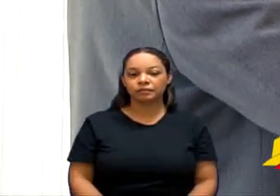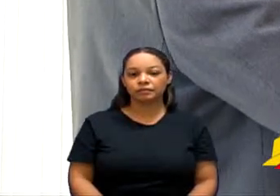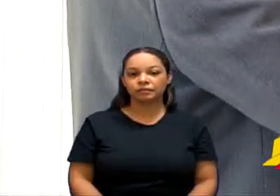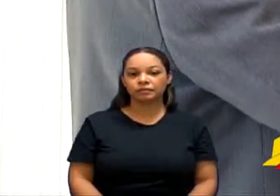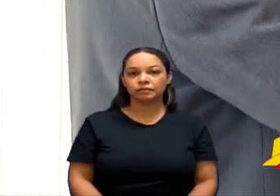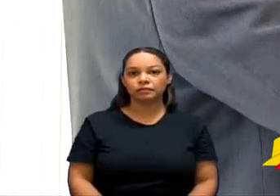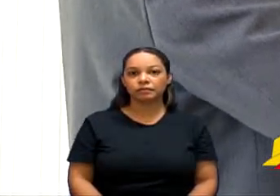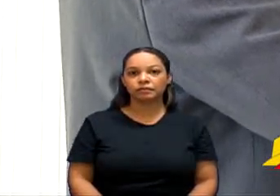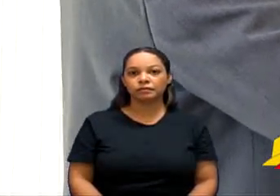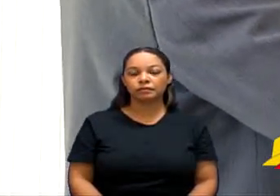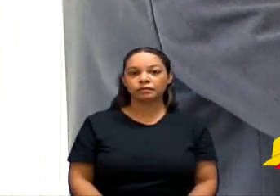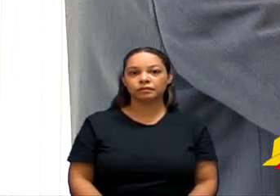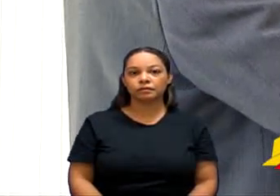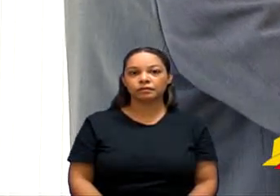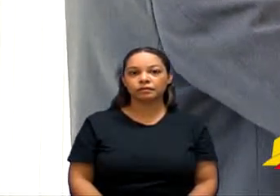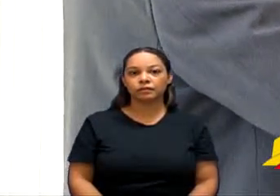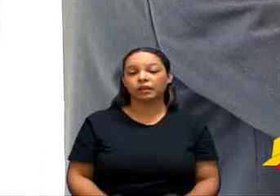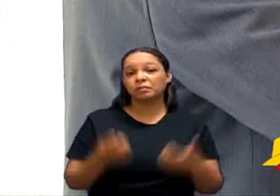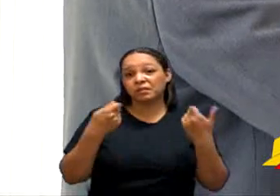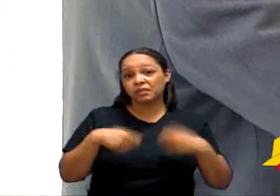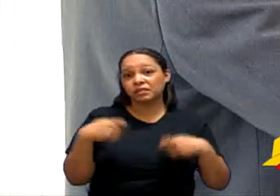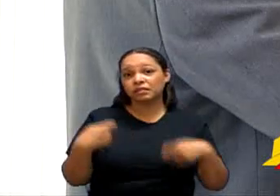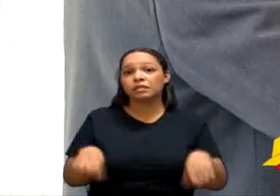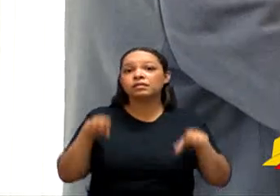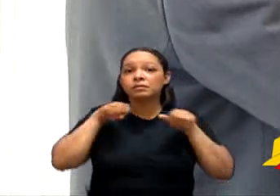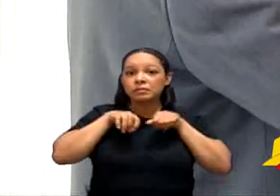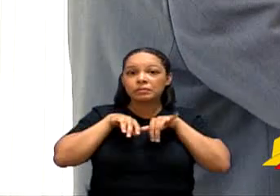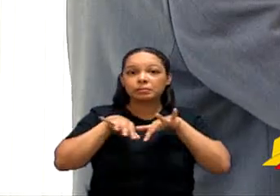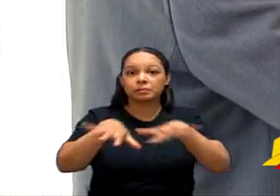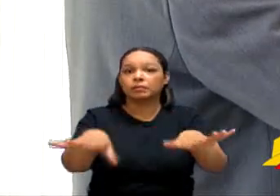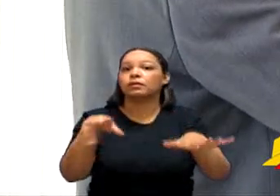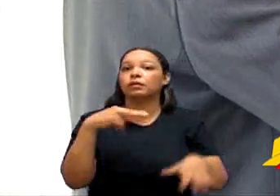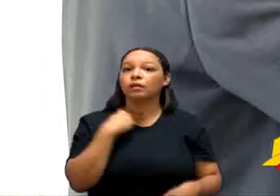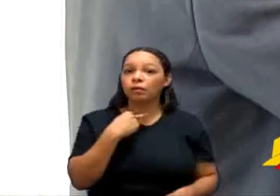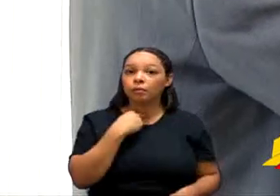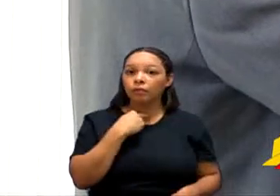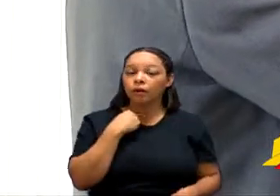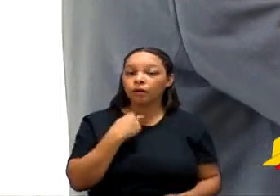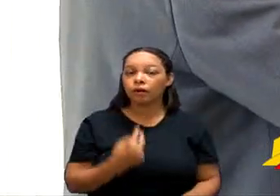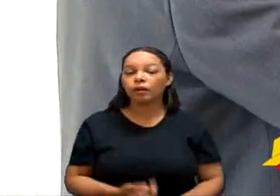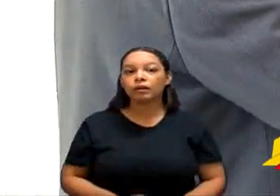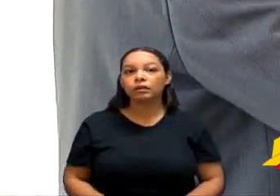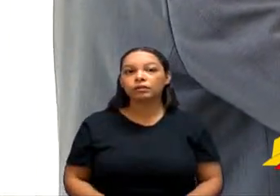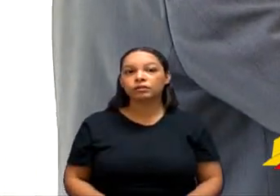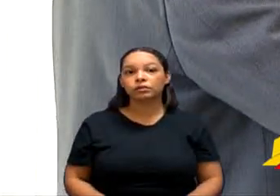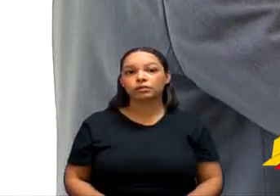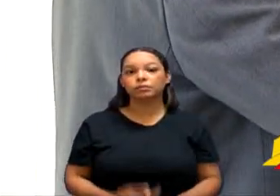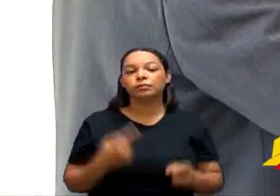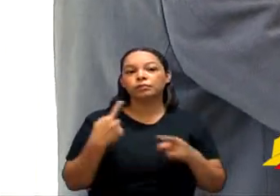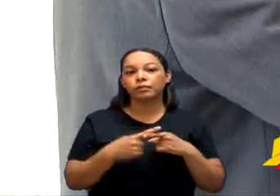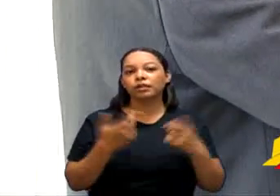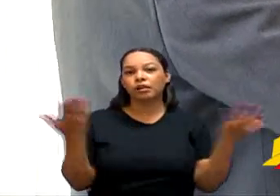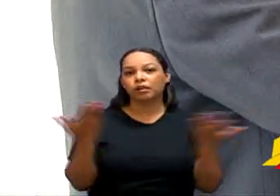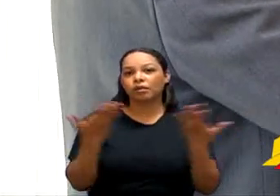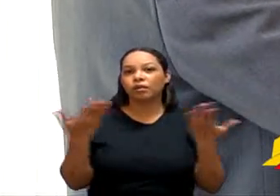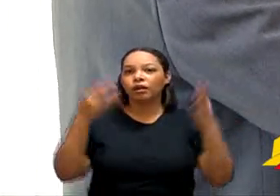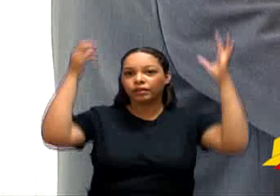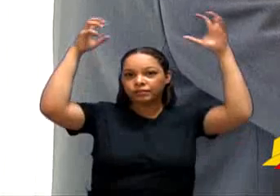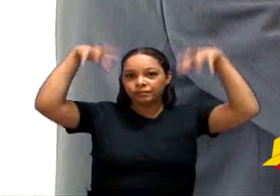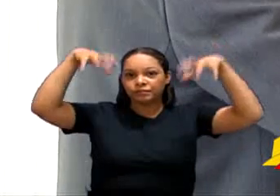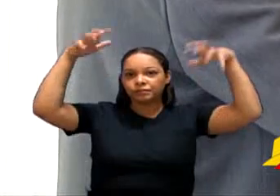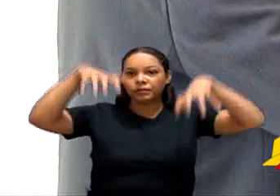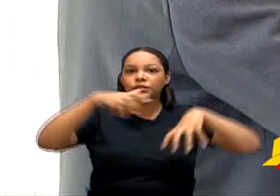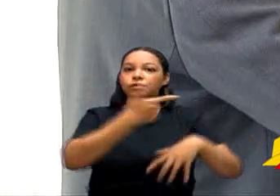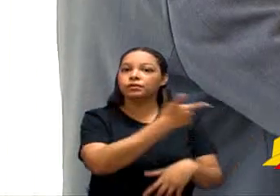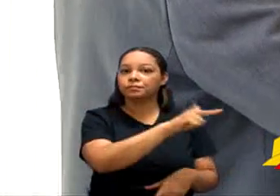que não se prolifere com uma rapidez tão grande que vem proliferando, provavelmente por causa do período de estiagem, mas foi feita uma